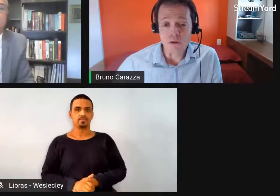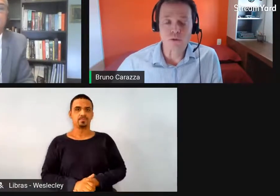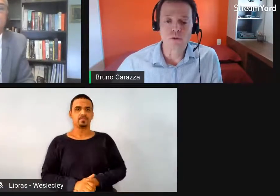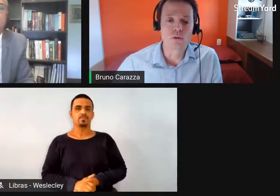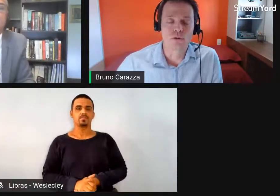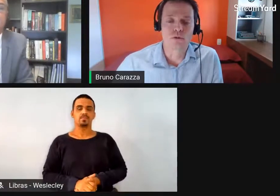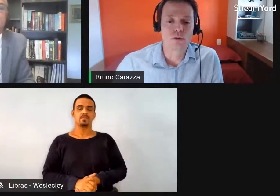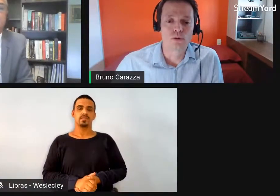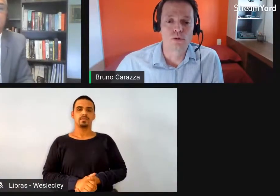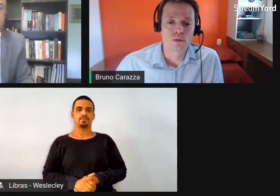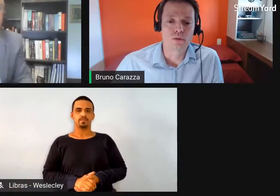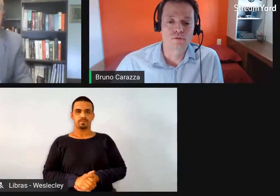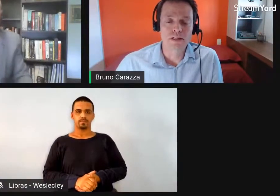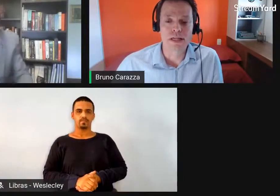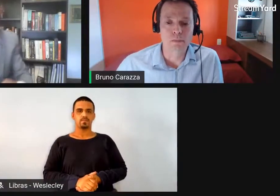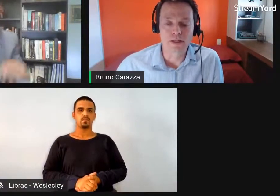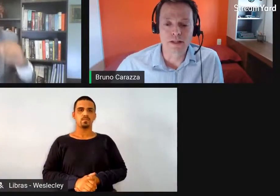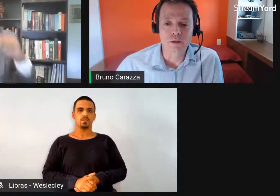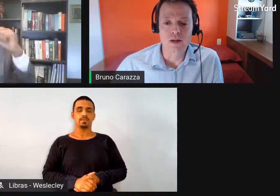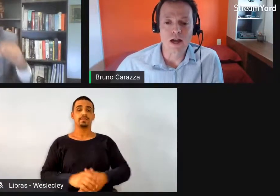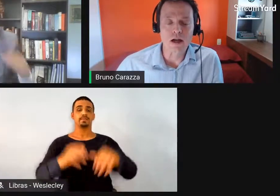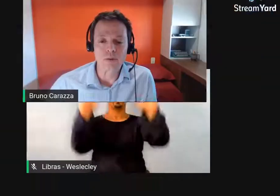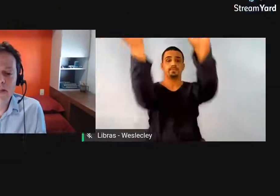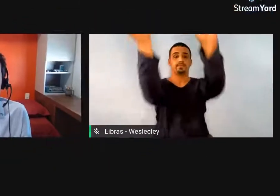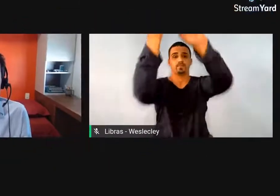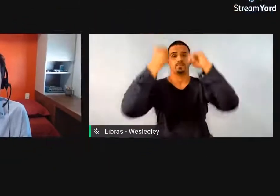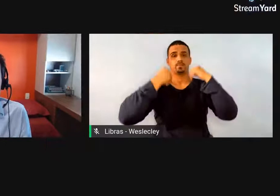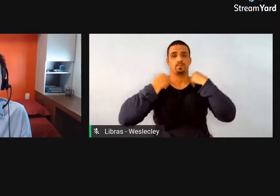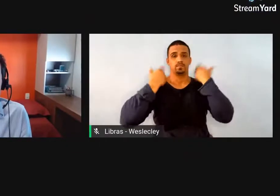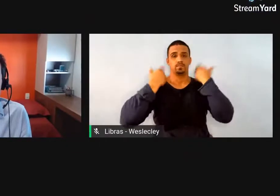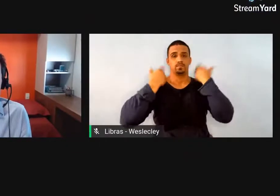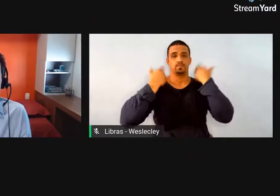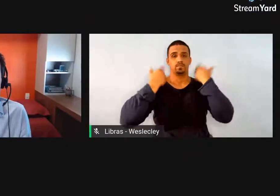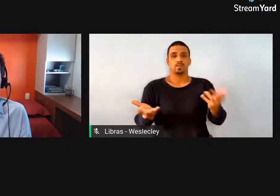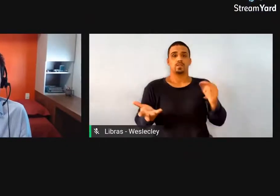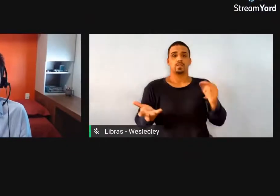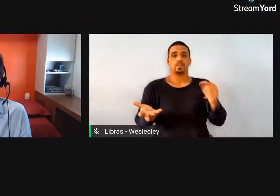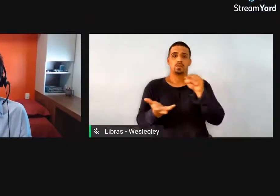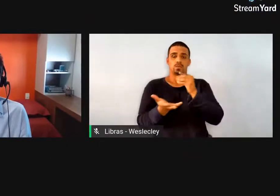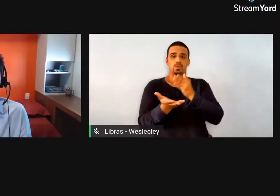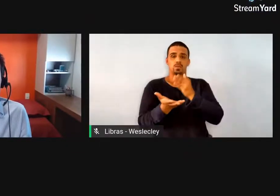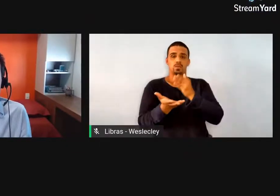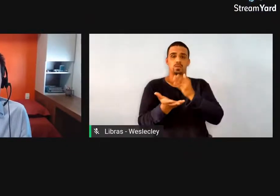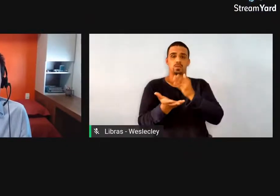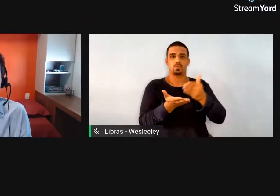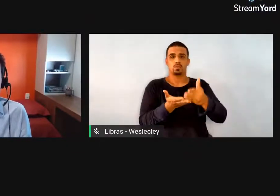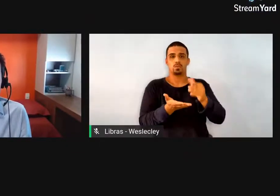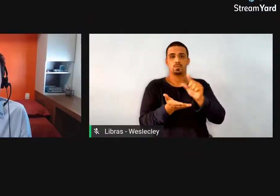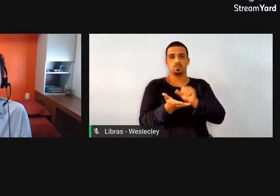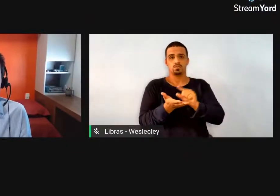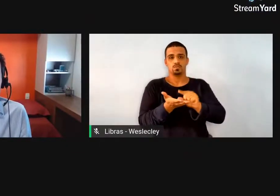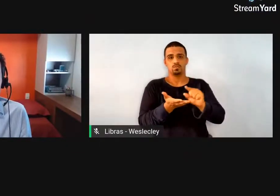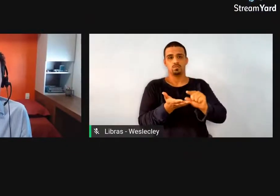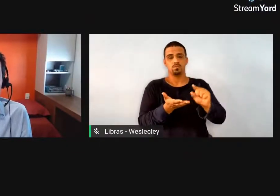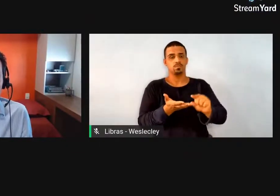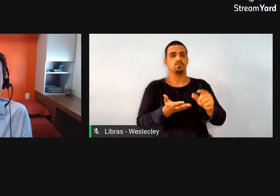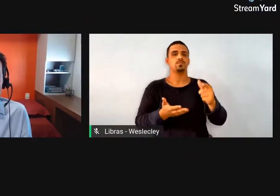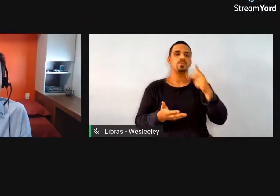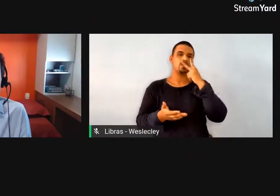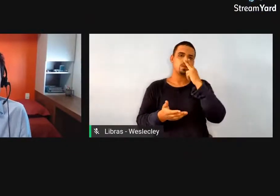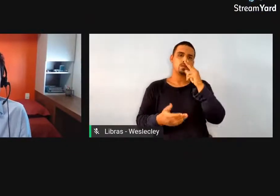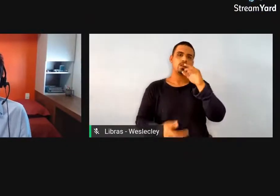Bom, a questão do financiamento eleitoral e da influência do dinheiro nas eleições, acho que o Bruno deu